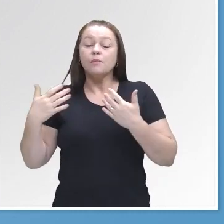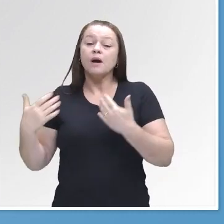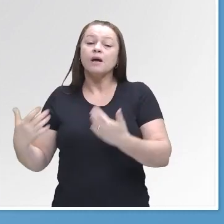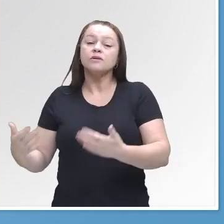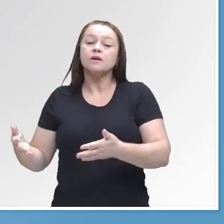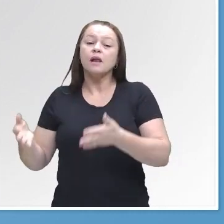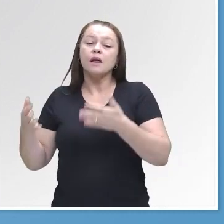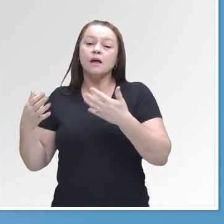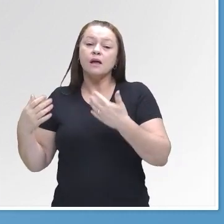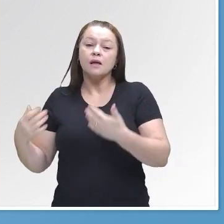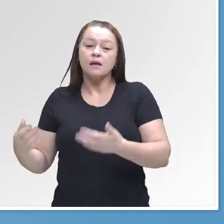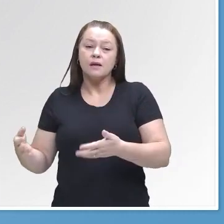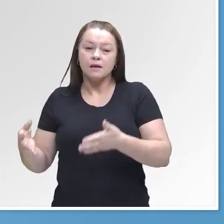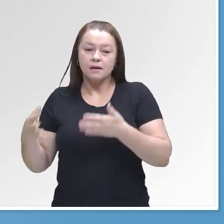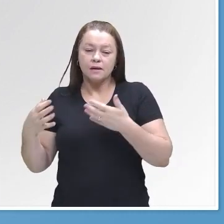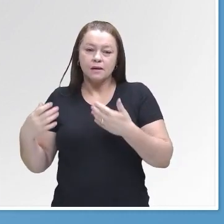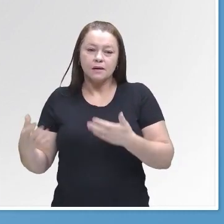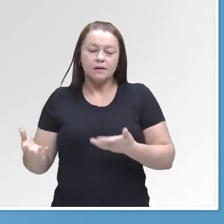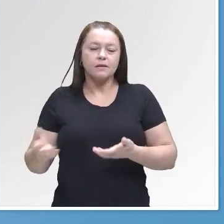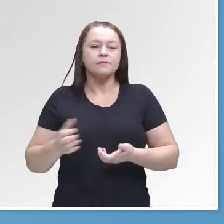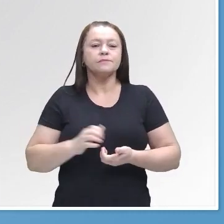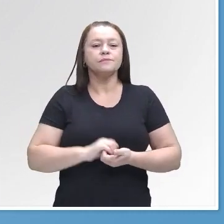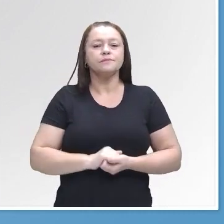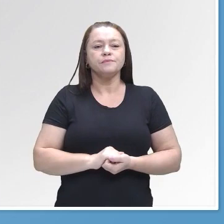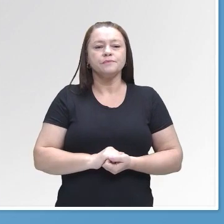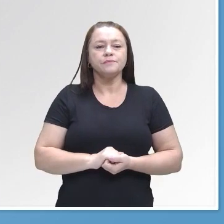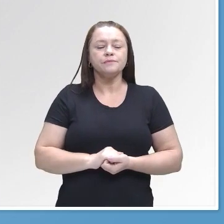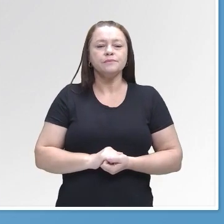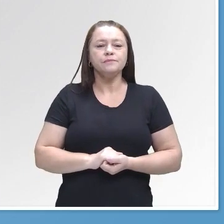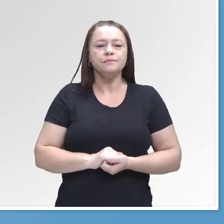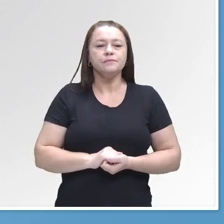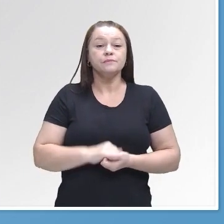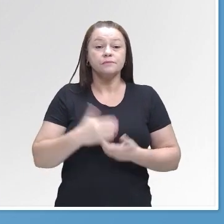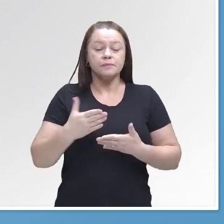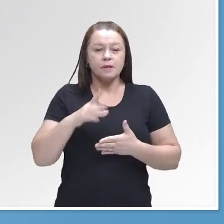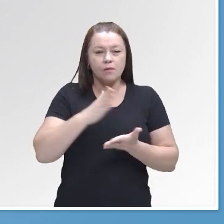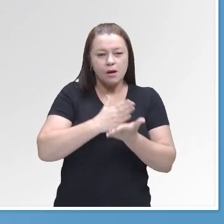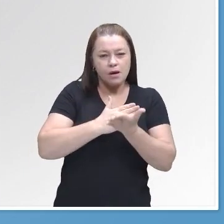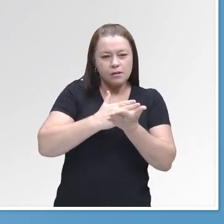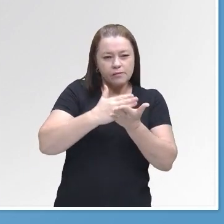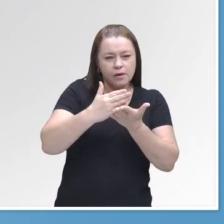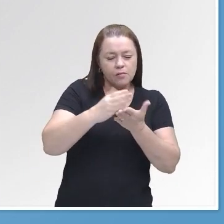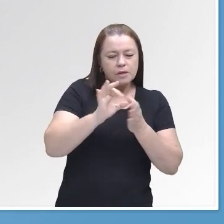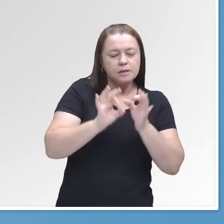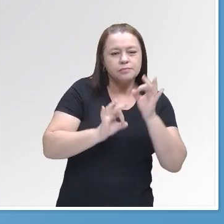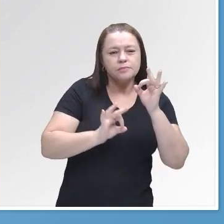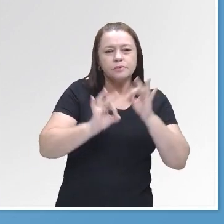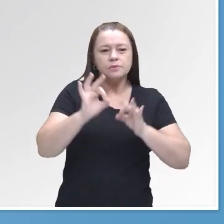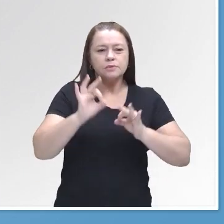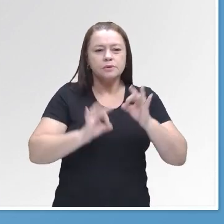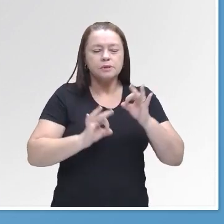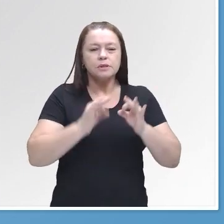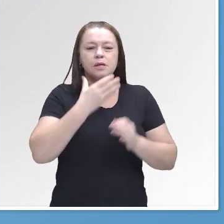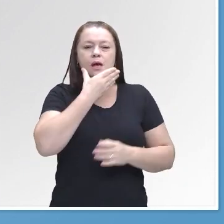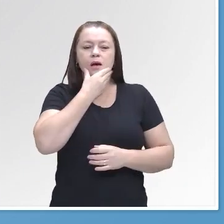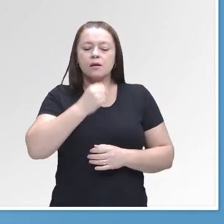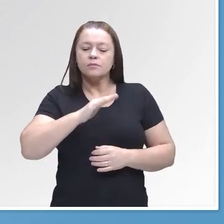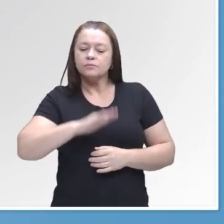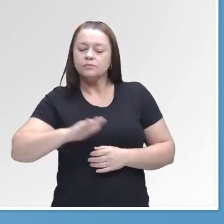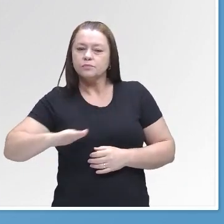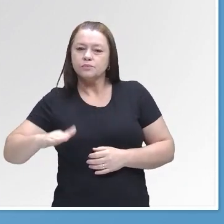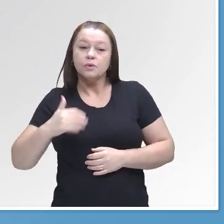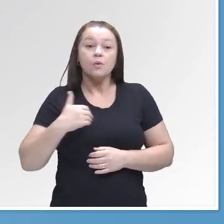tem menor massa corporal. Ordene os garotos, começando pelo que